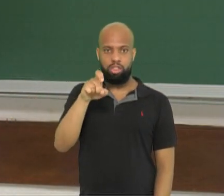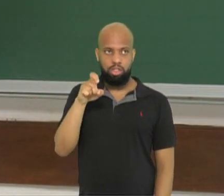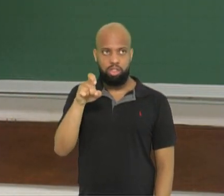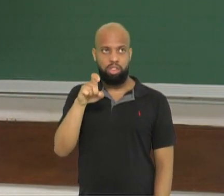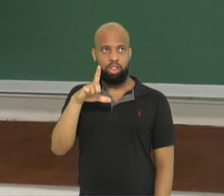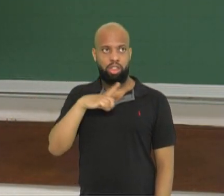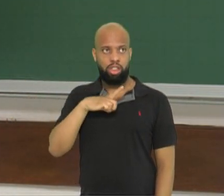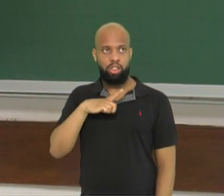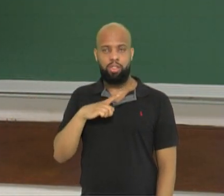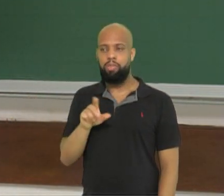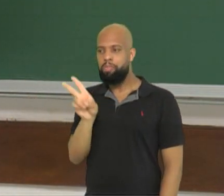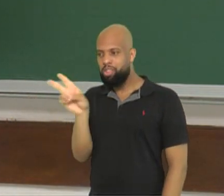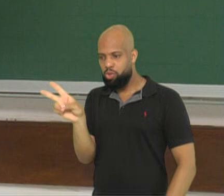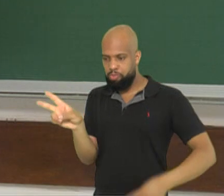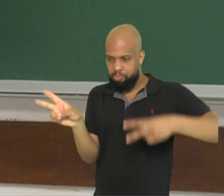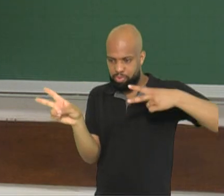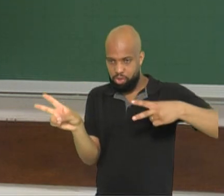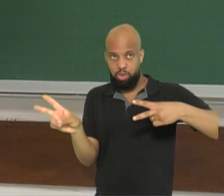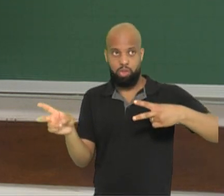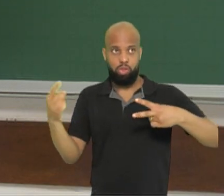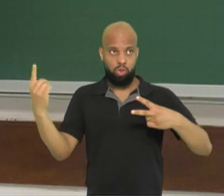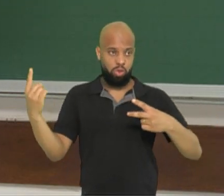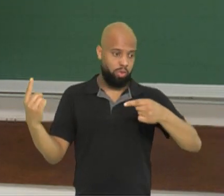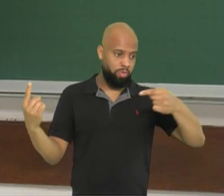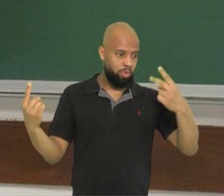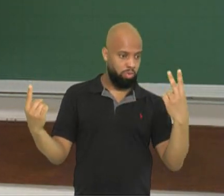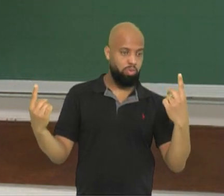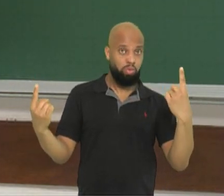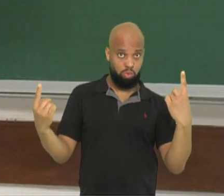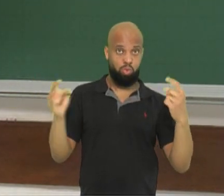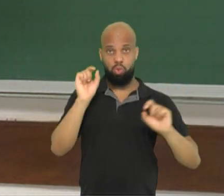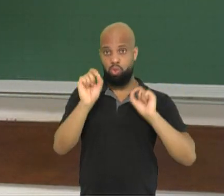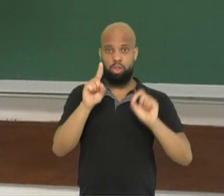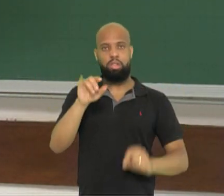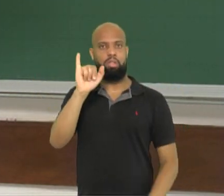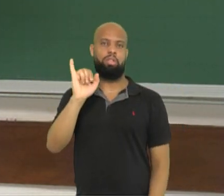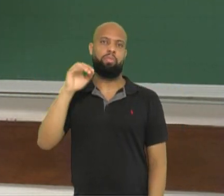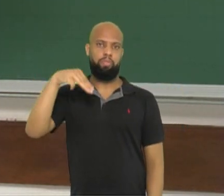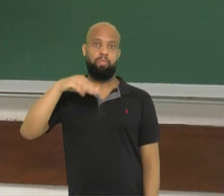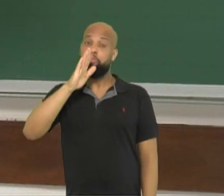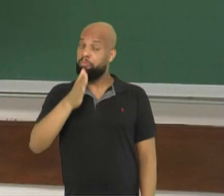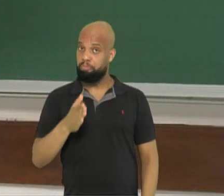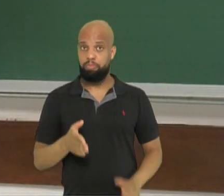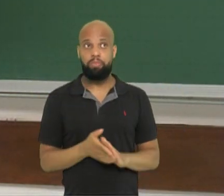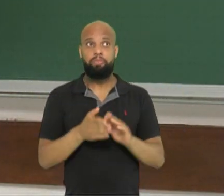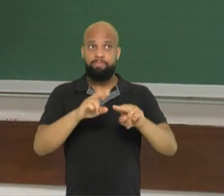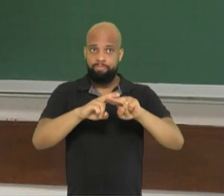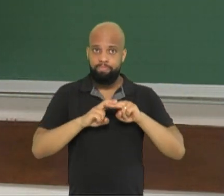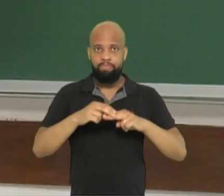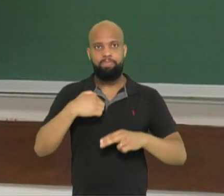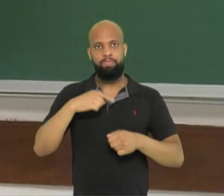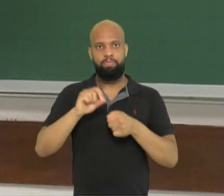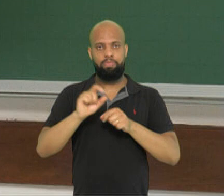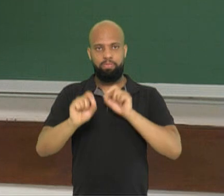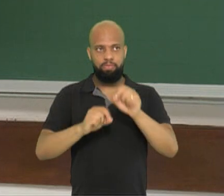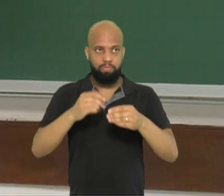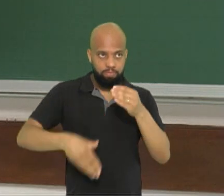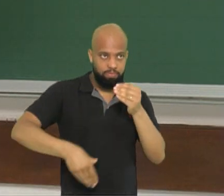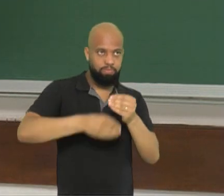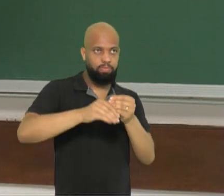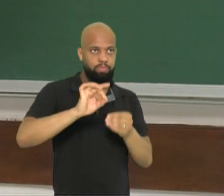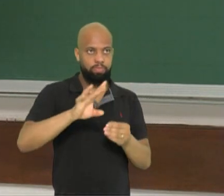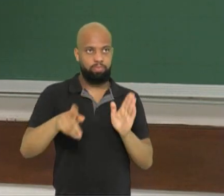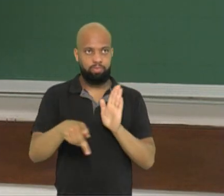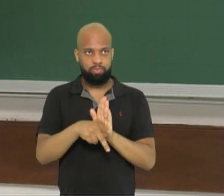seno de x. Mas essa função tem esse número 1, né, junto com a função aqui. Então, por isso que a gente acrescentou apenas